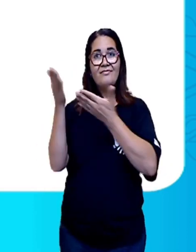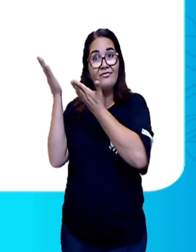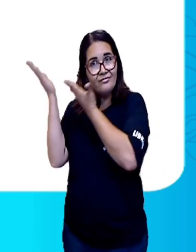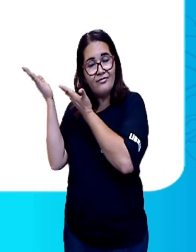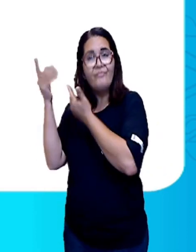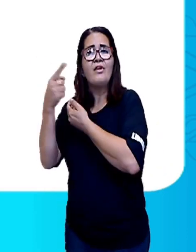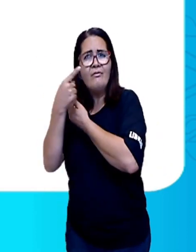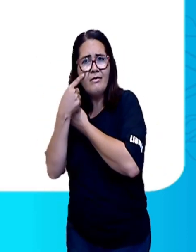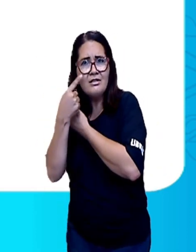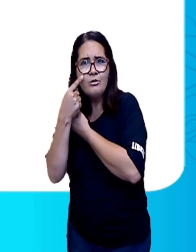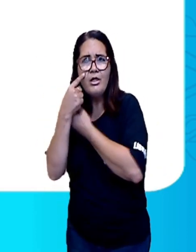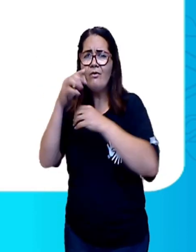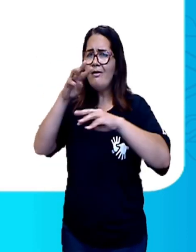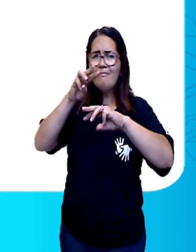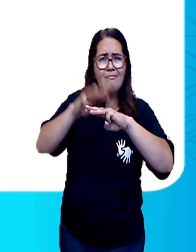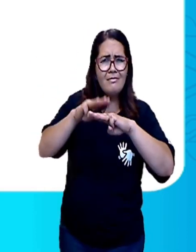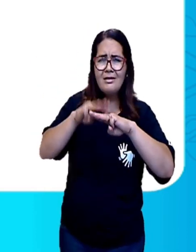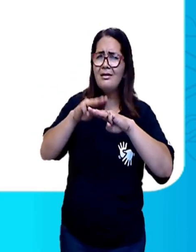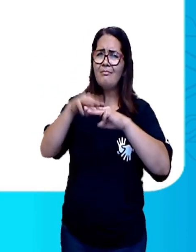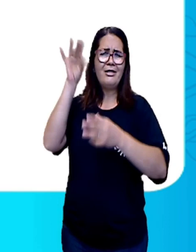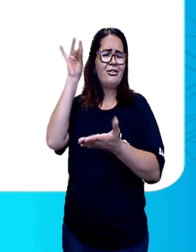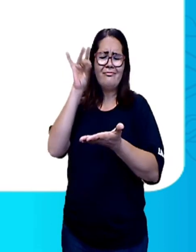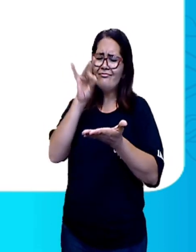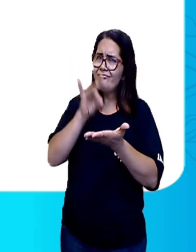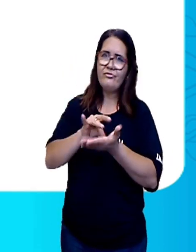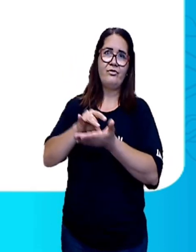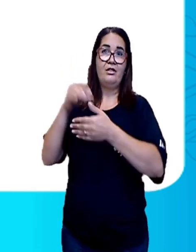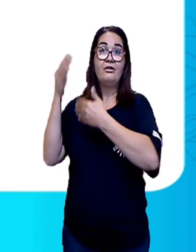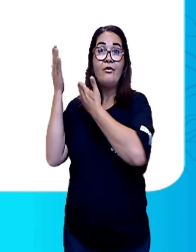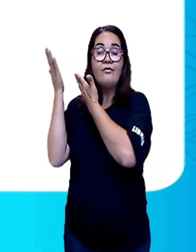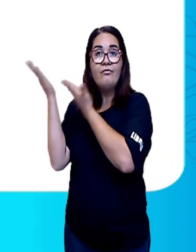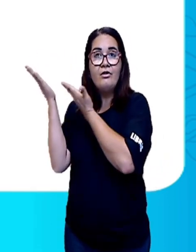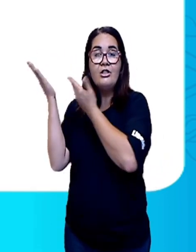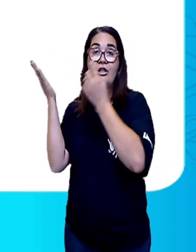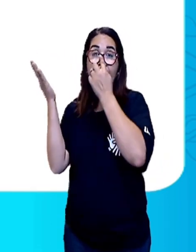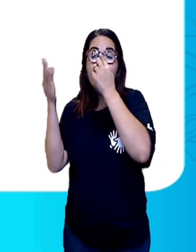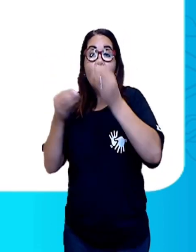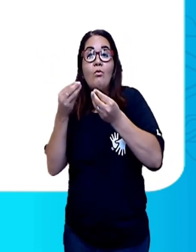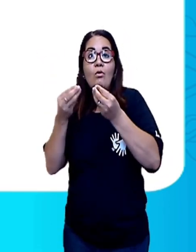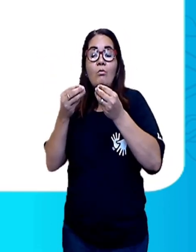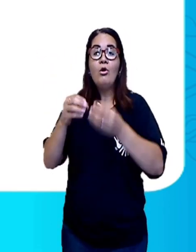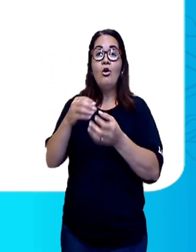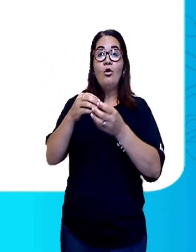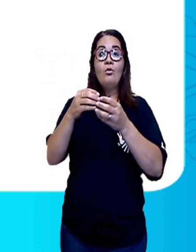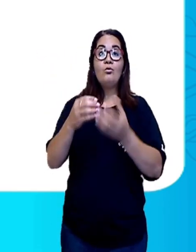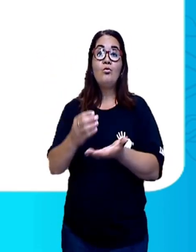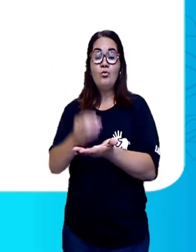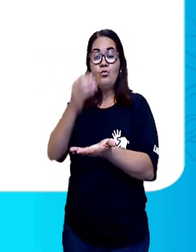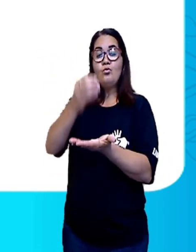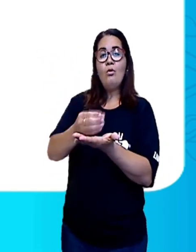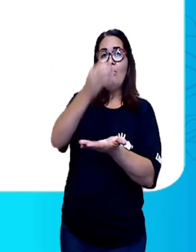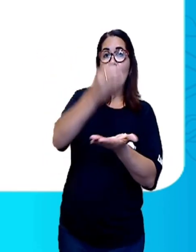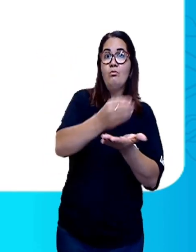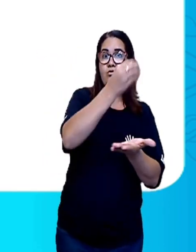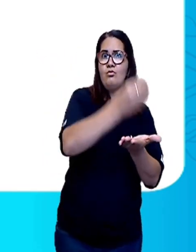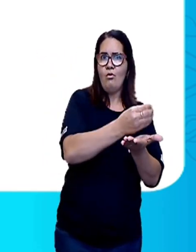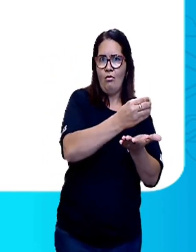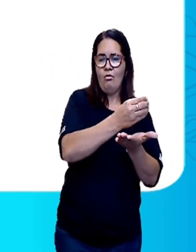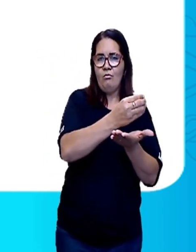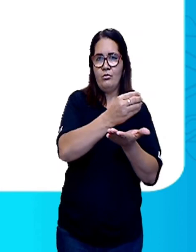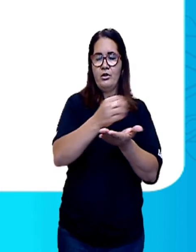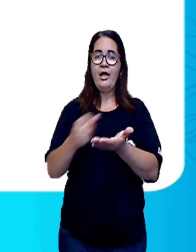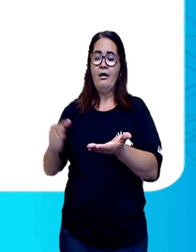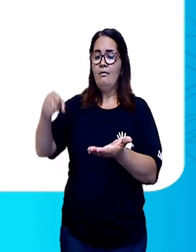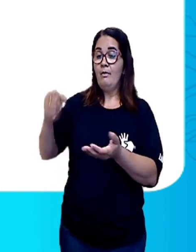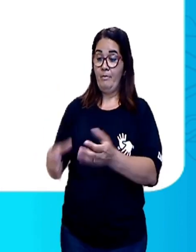problema? Ele quer saber que ao derramar essa água dentro de cada copo, quantos ml aqui tem dentro desse copo, de